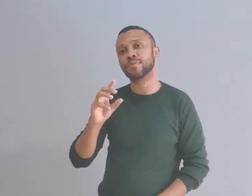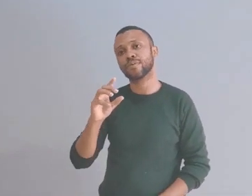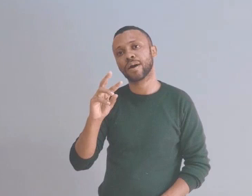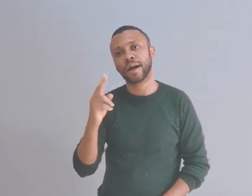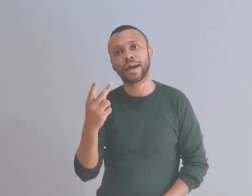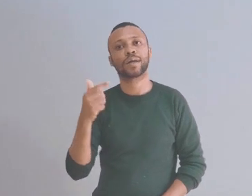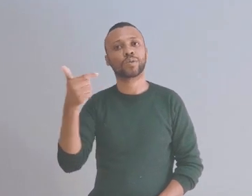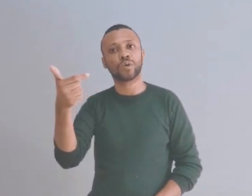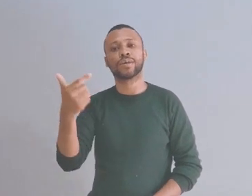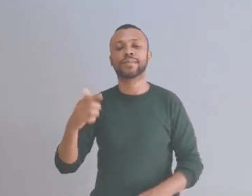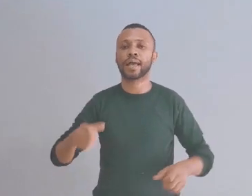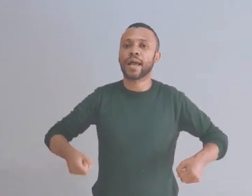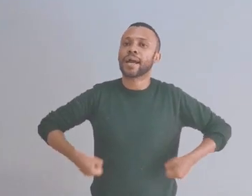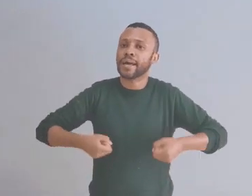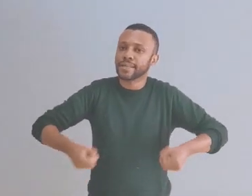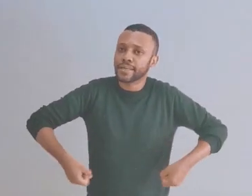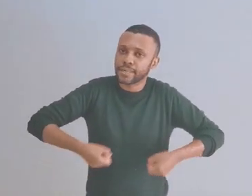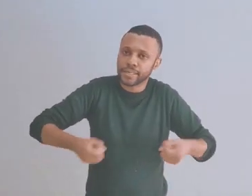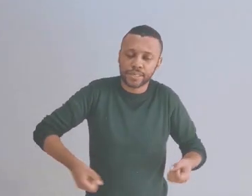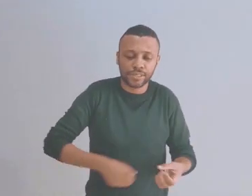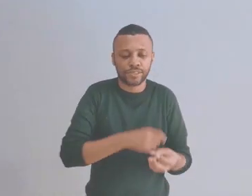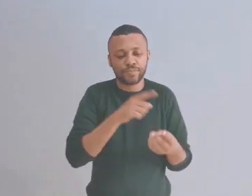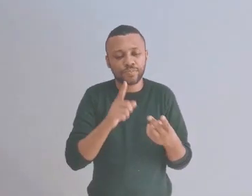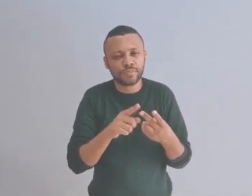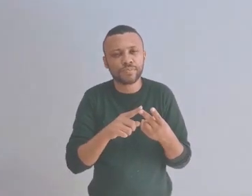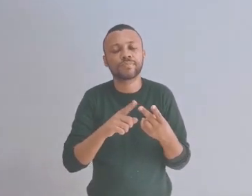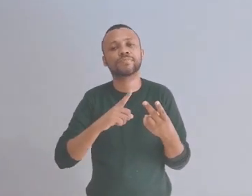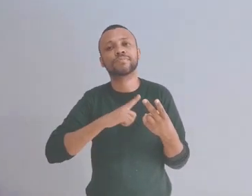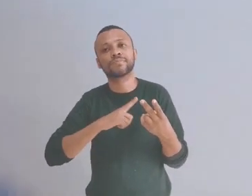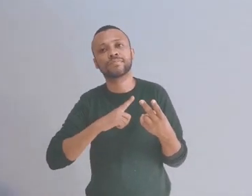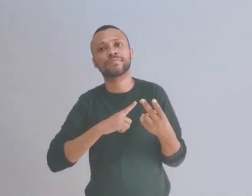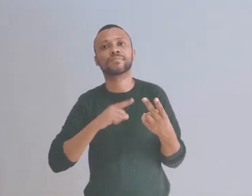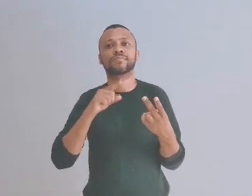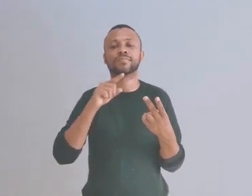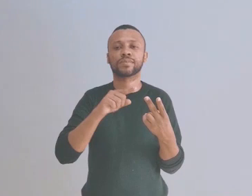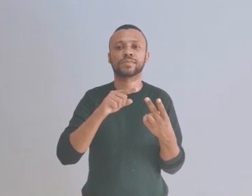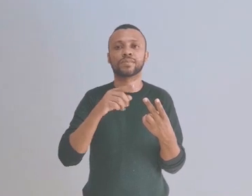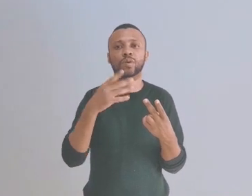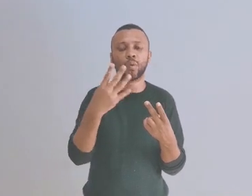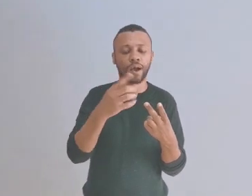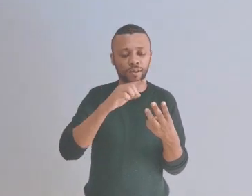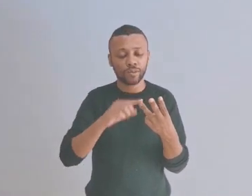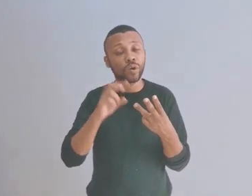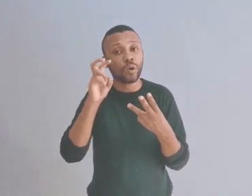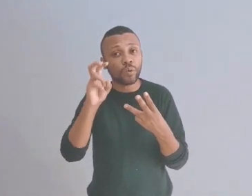para pessoas com deficiência no membro inferior. SU5 no braço